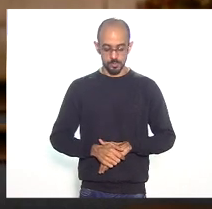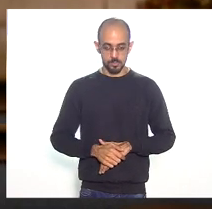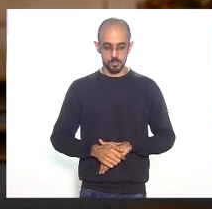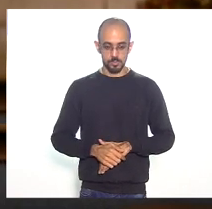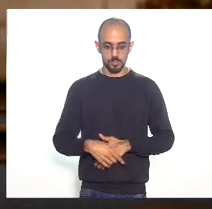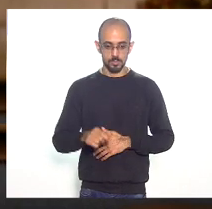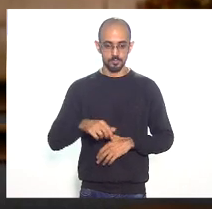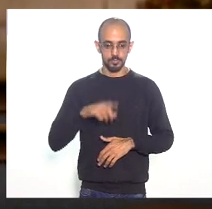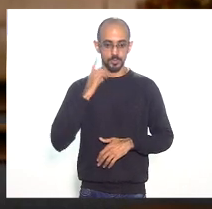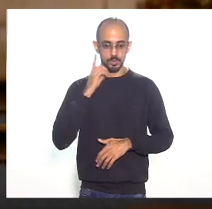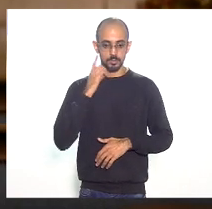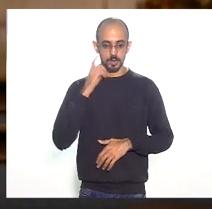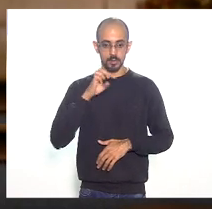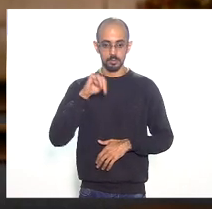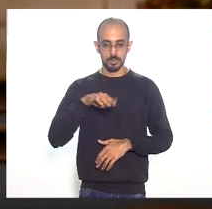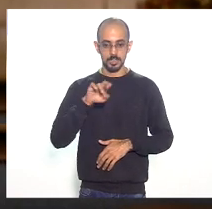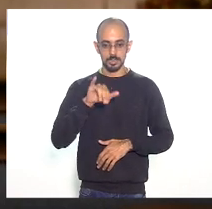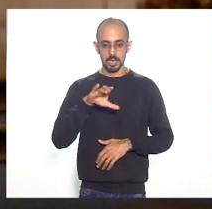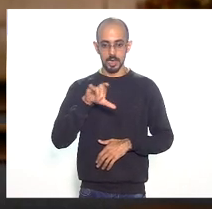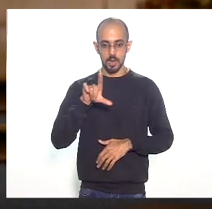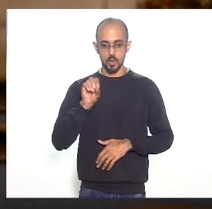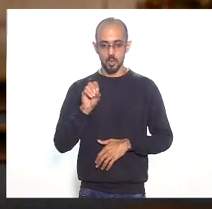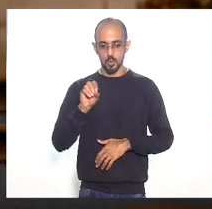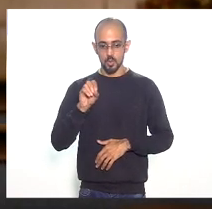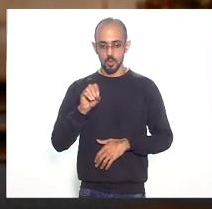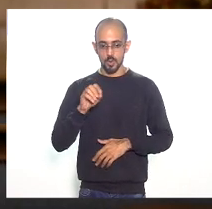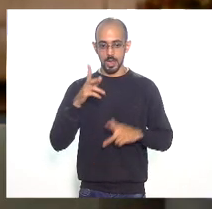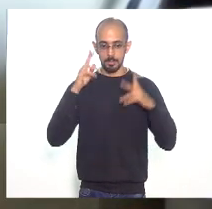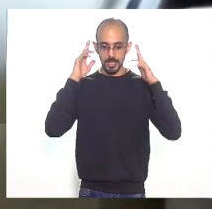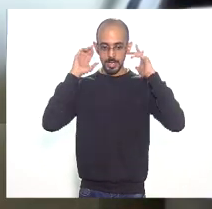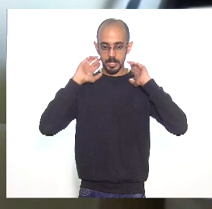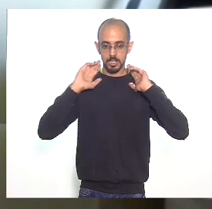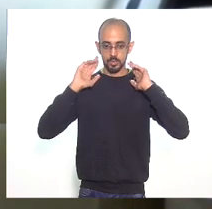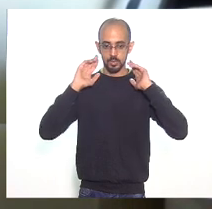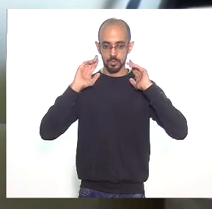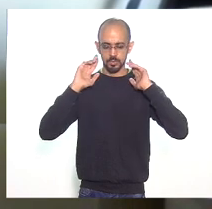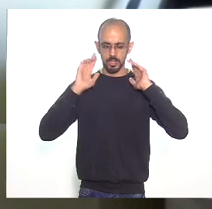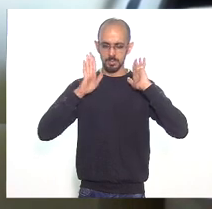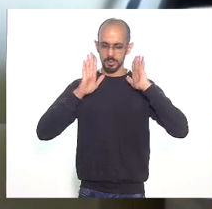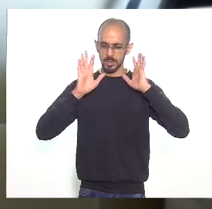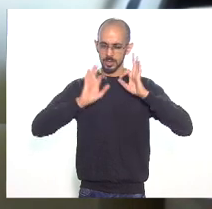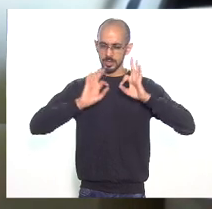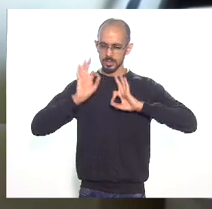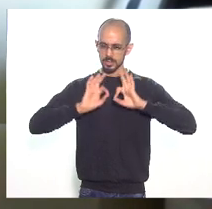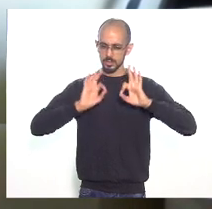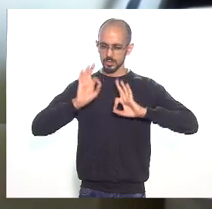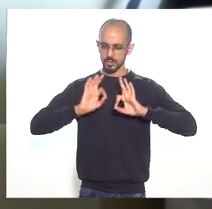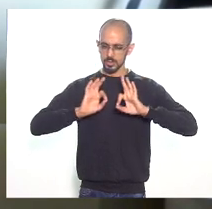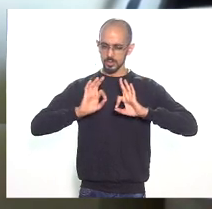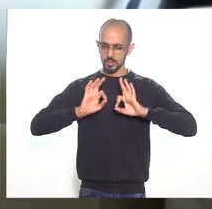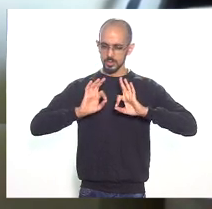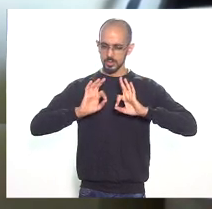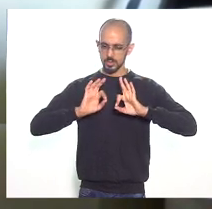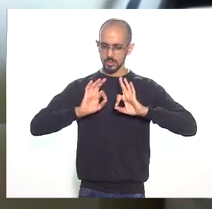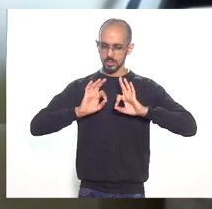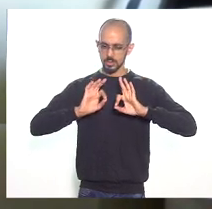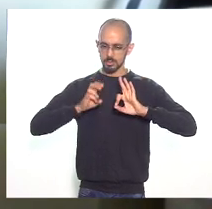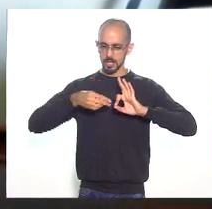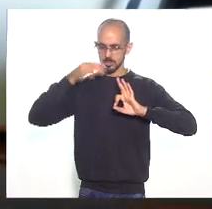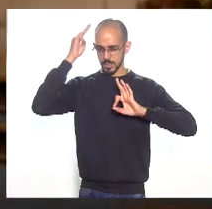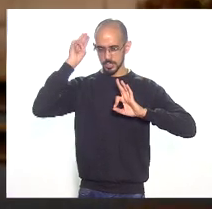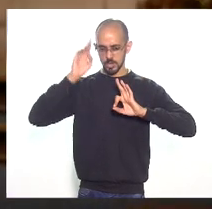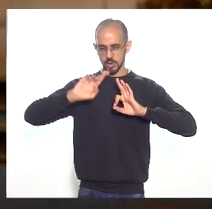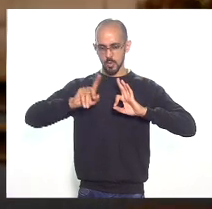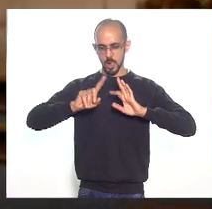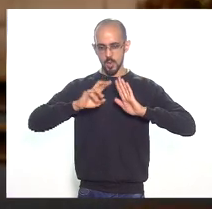Deputado Marcelo Cabelereiro. Senhor presidente, só uma questão de ordem para corrigir. O deputado Márcio Pacheco não foi o relator. Não,